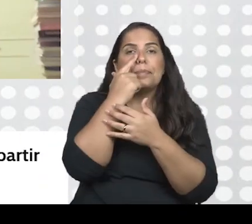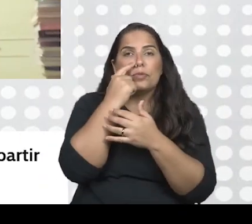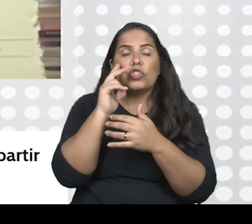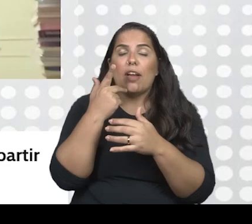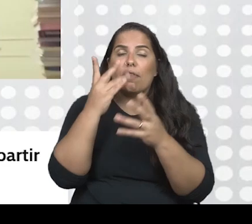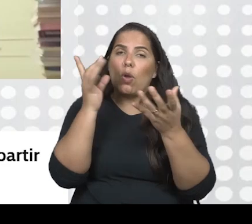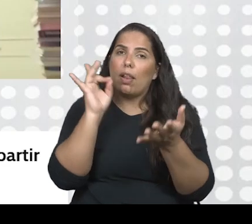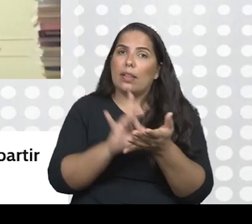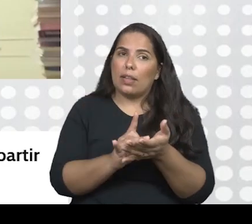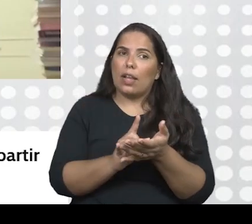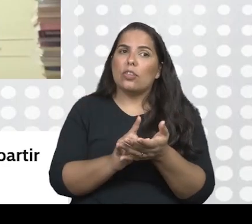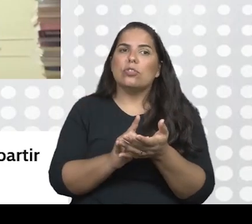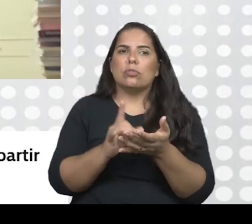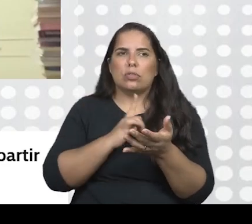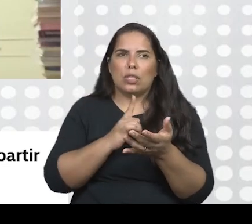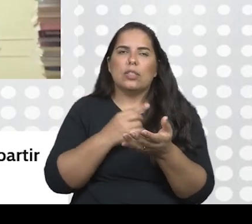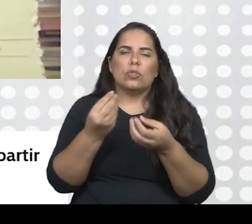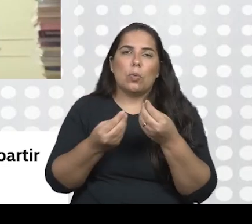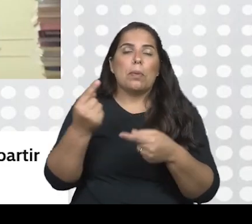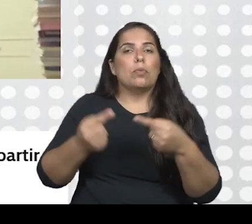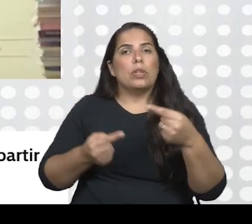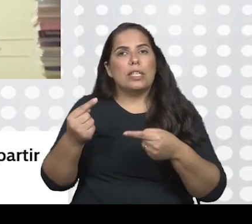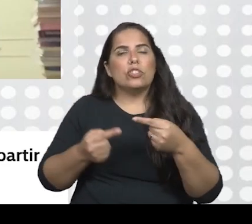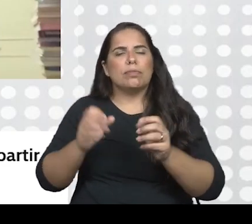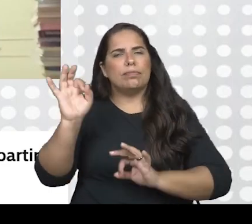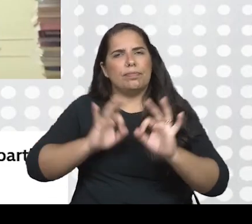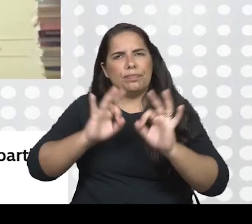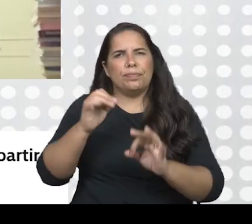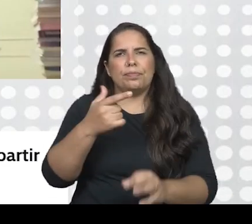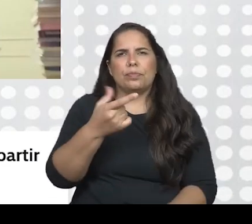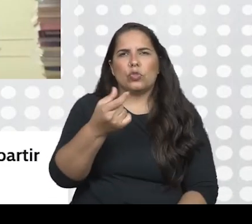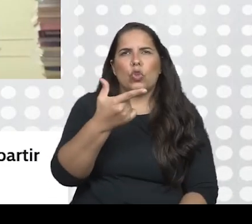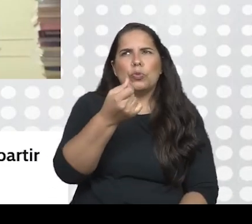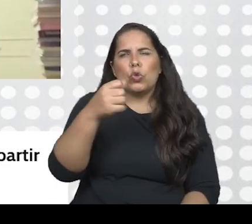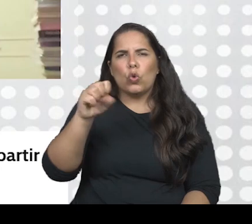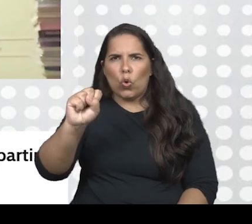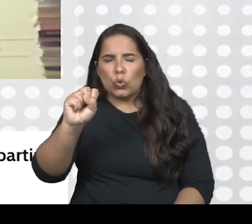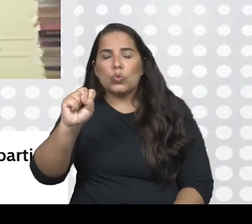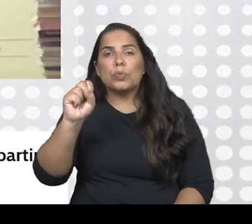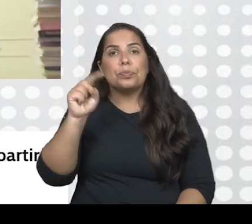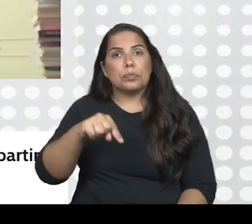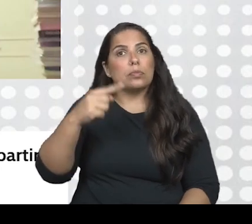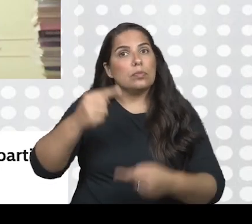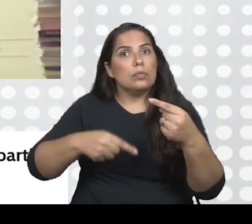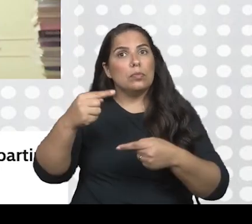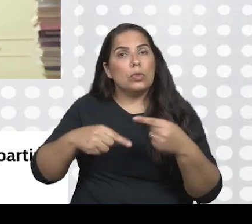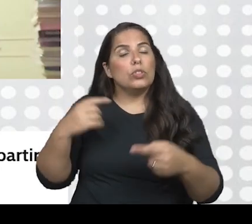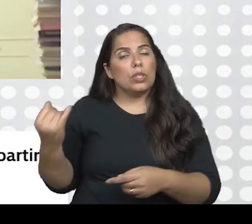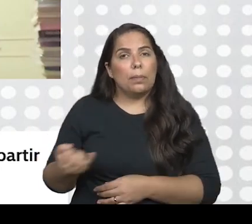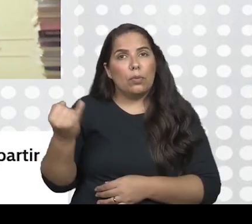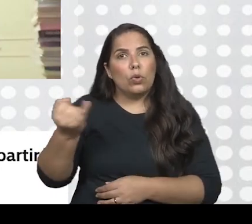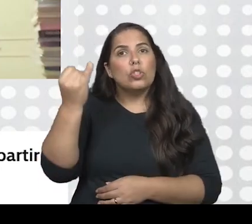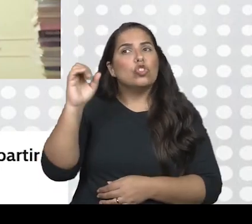a realidade tem se imposto. Quando a política foi elaborada em 2008, e ela é uma política